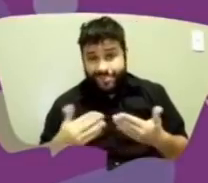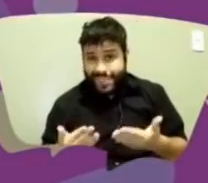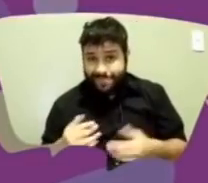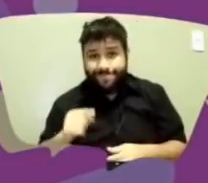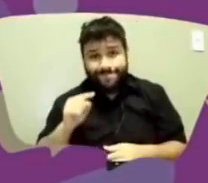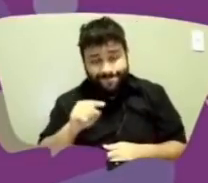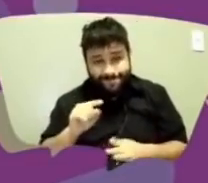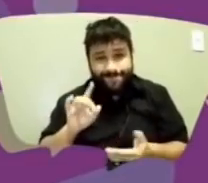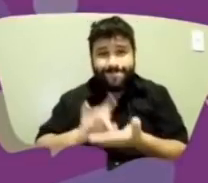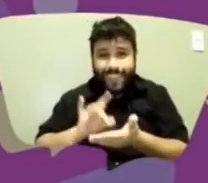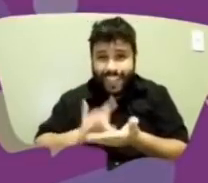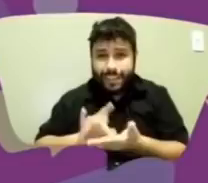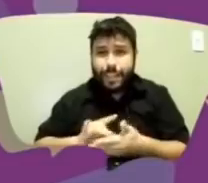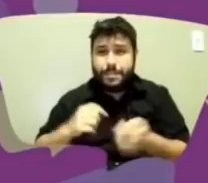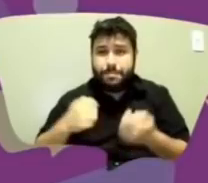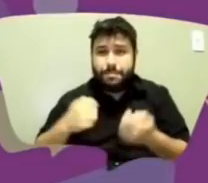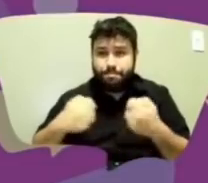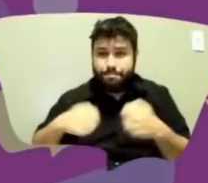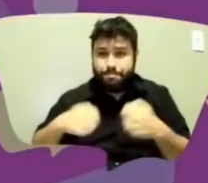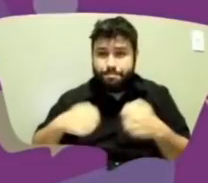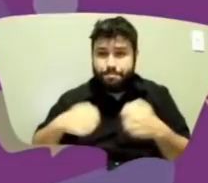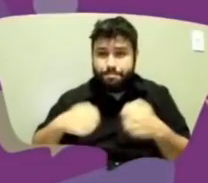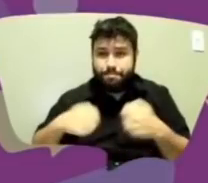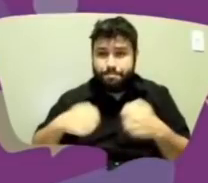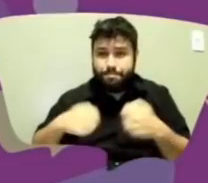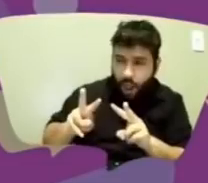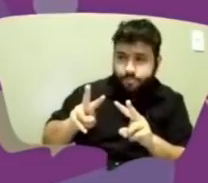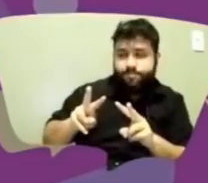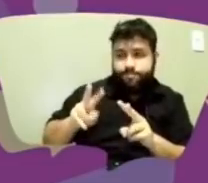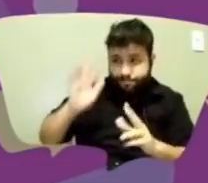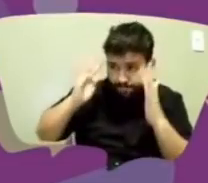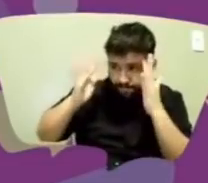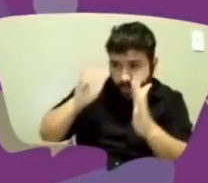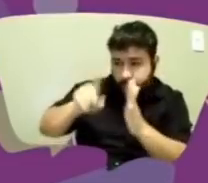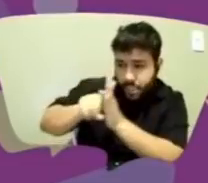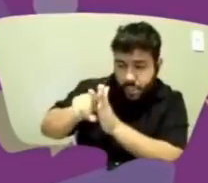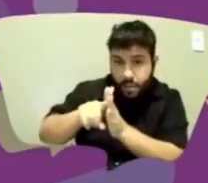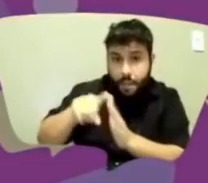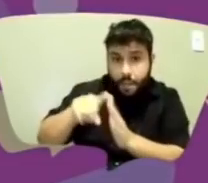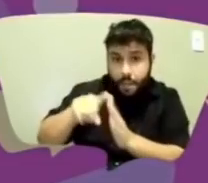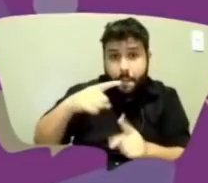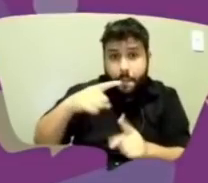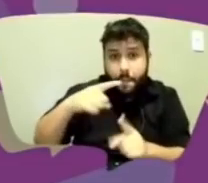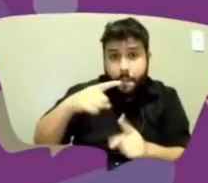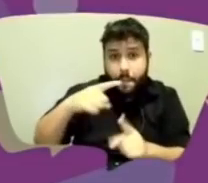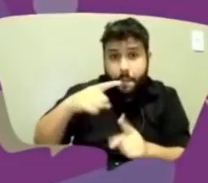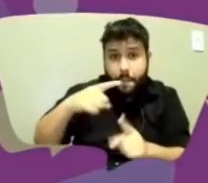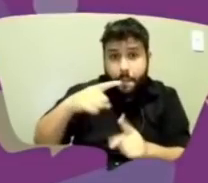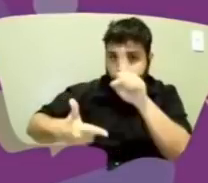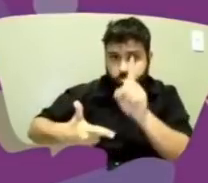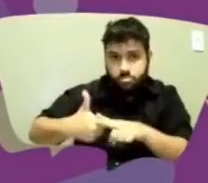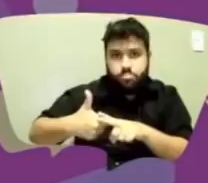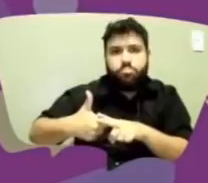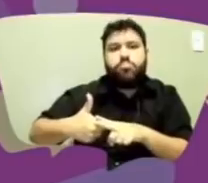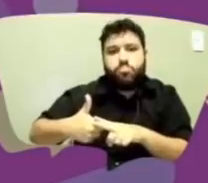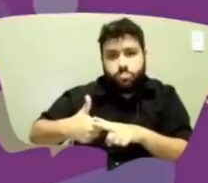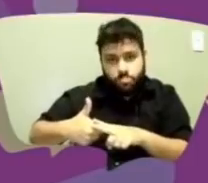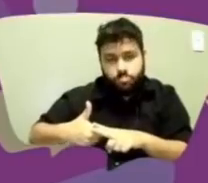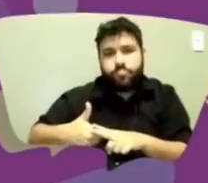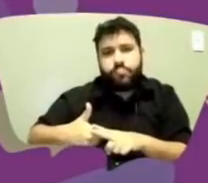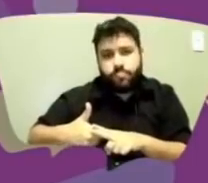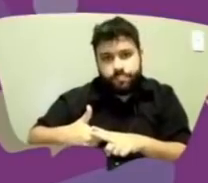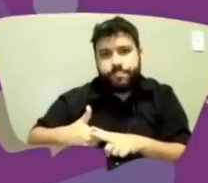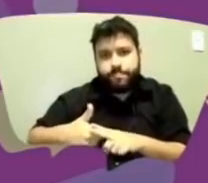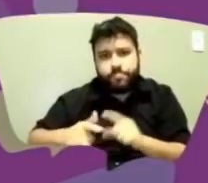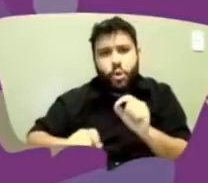ser bastante analisado, revisto, para que não voltemos a cair nessa